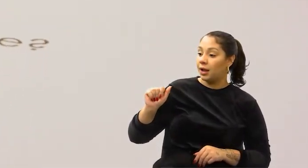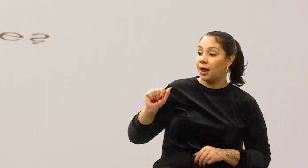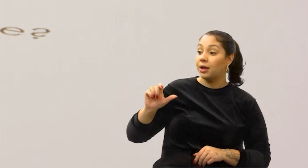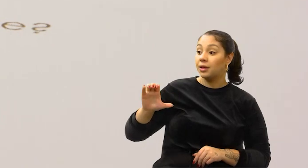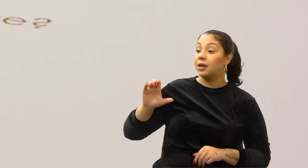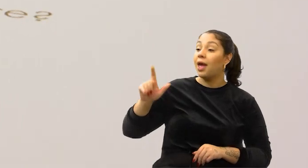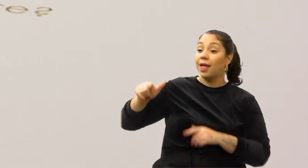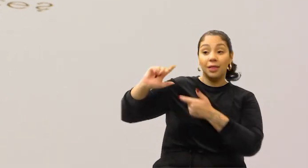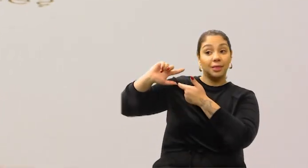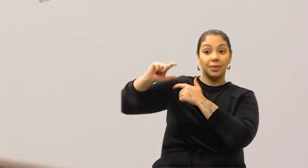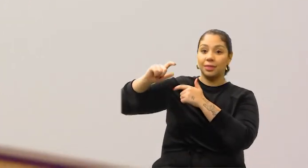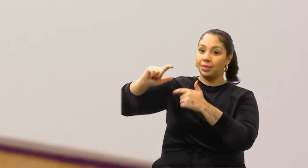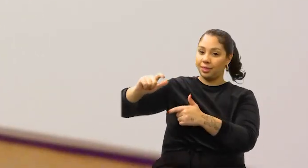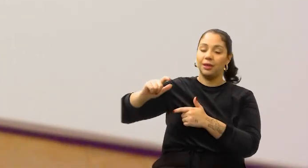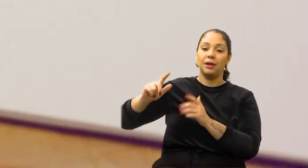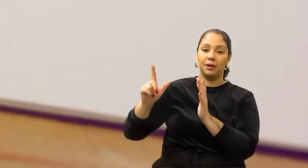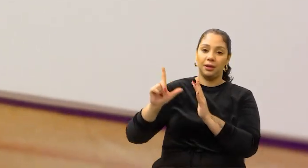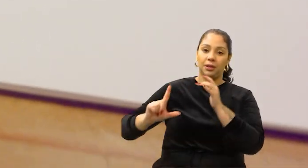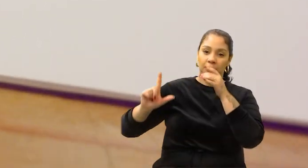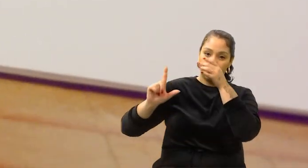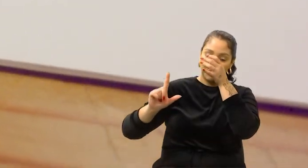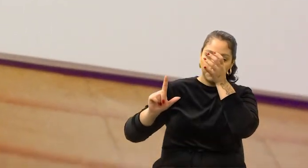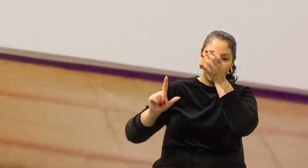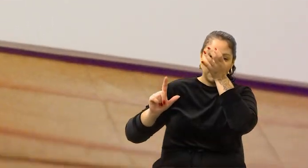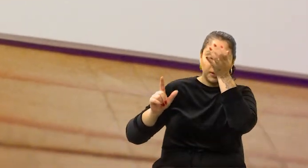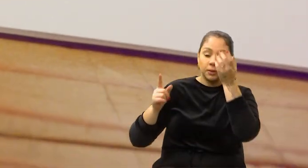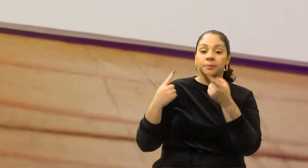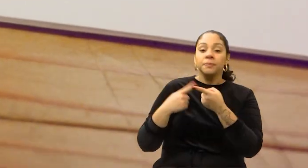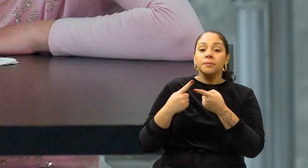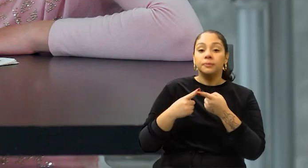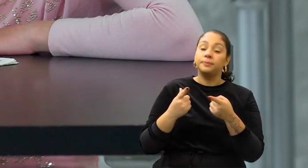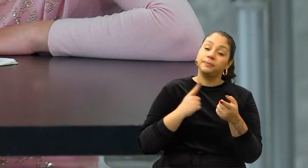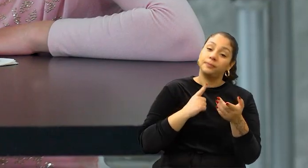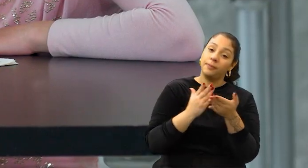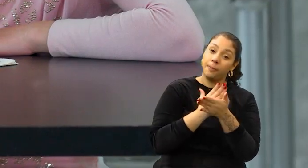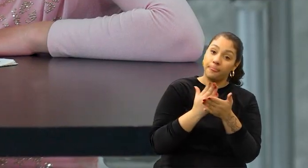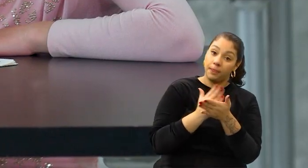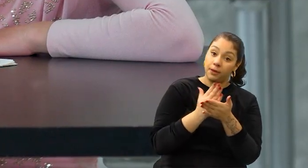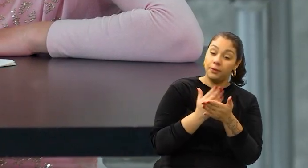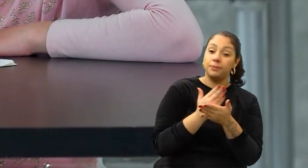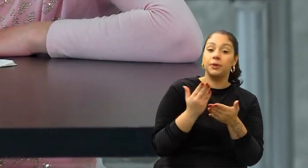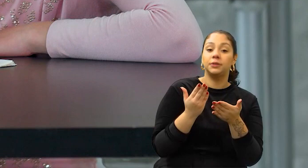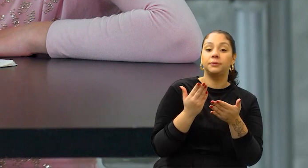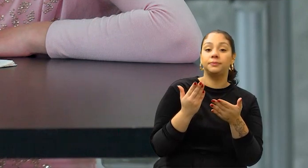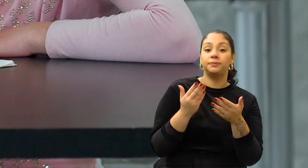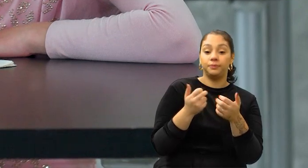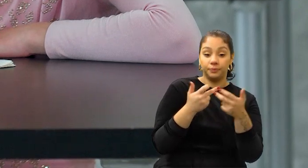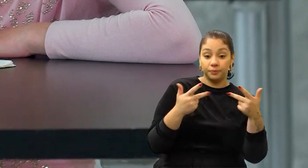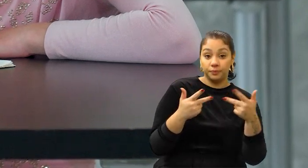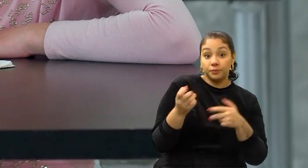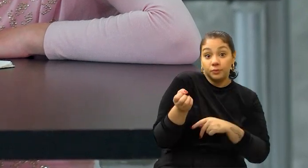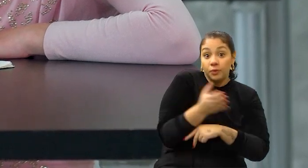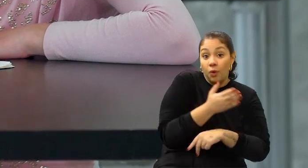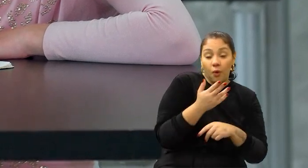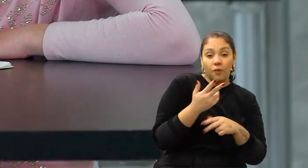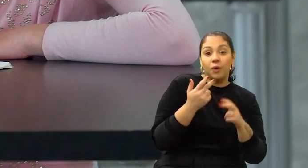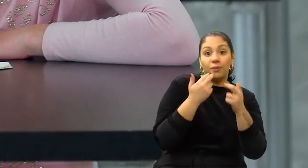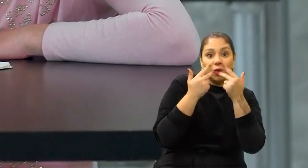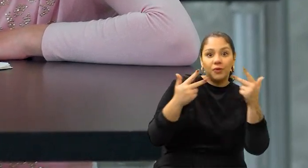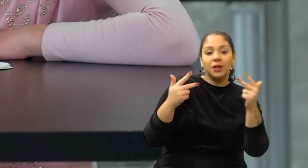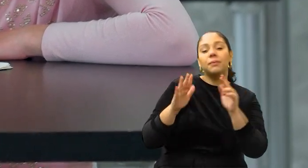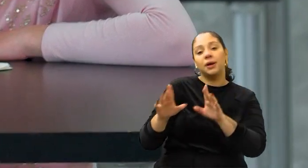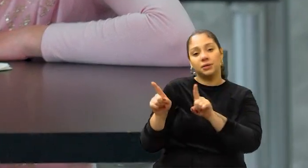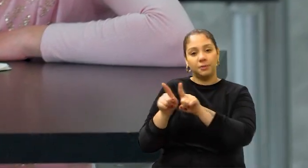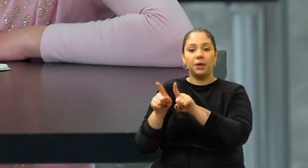clássico da literatura para poder entender também que quando a gente cobra algumas obras mais inovadoras mas também tem a literatura